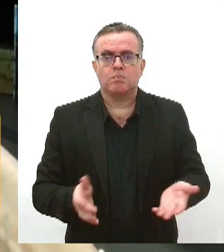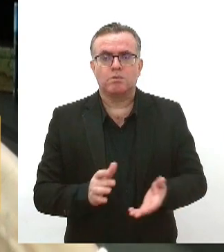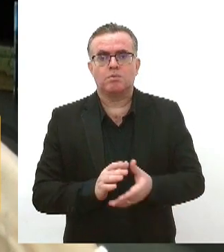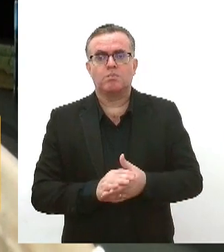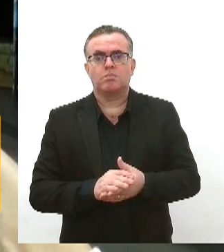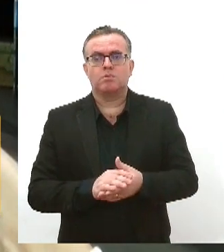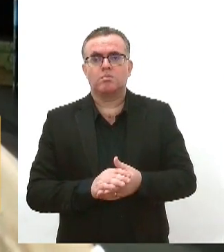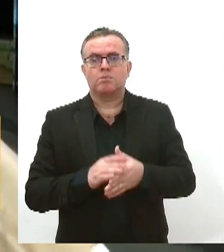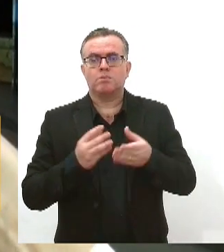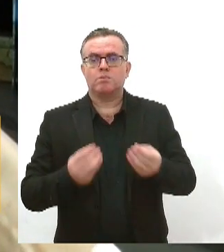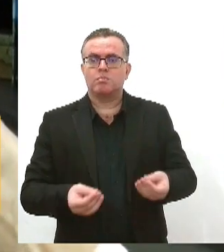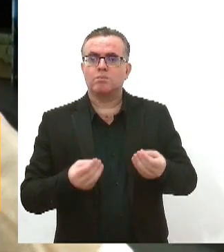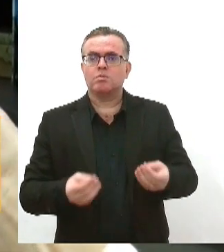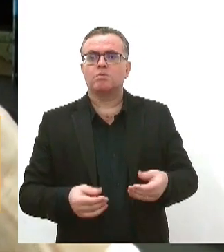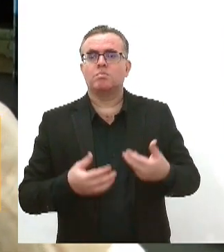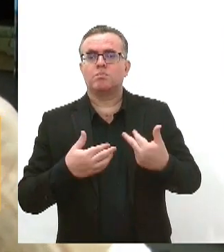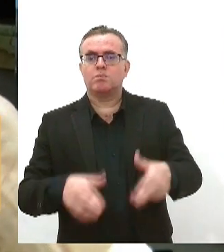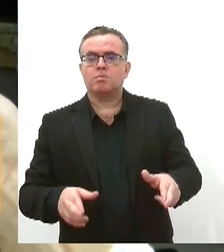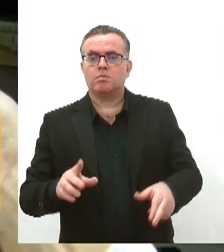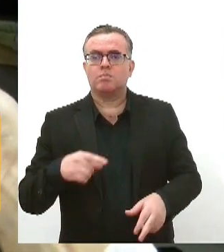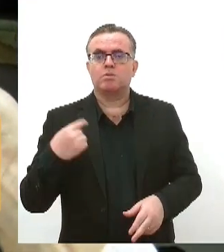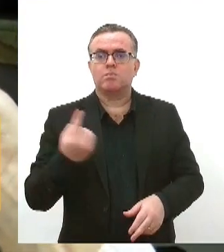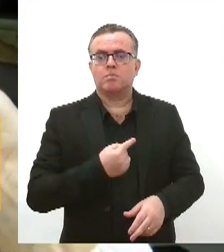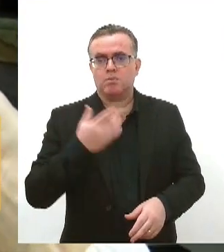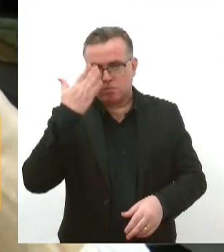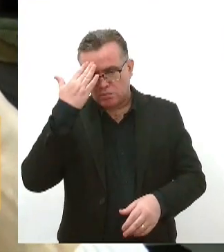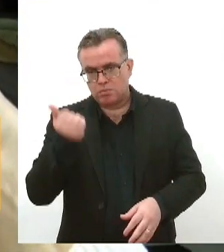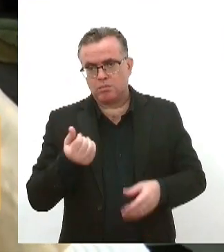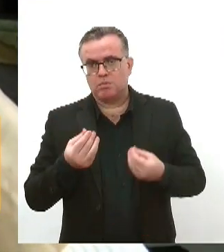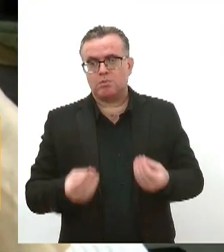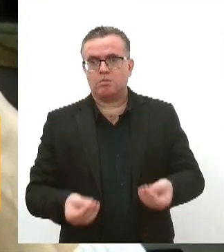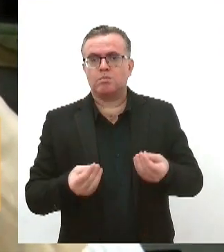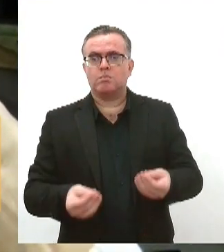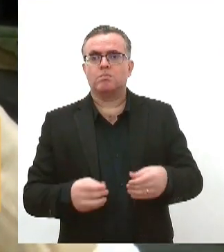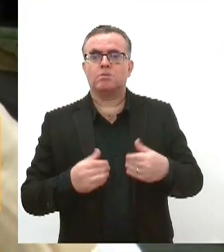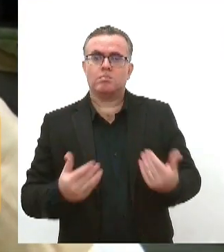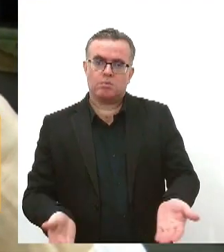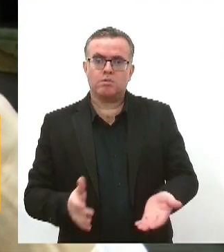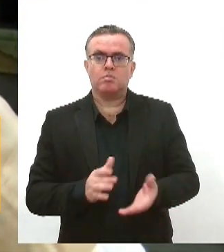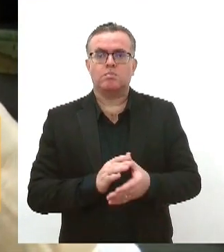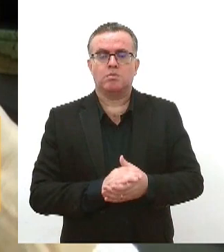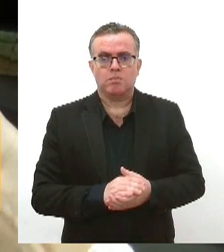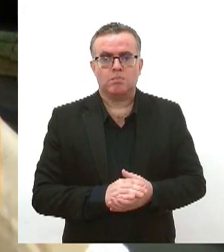18%. Mas a gente sabe que também o estado precisa arrecadar. O estado também